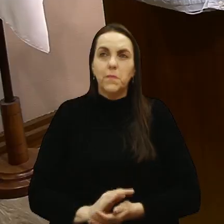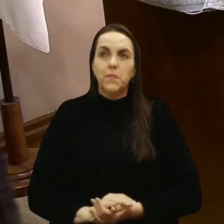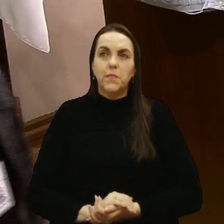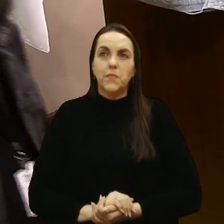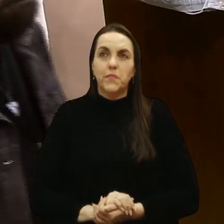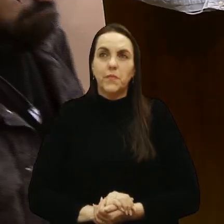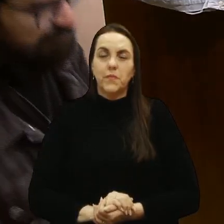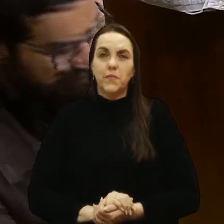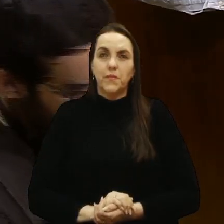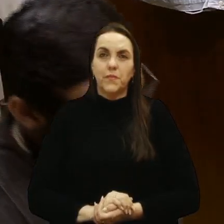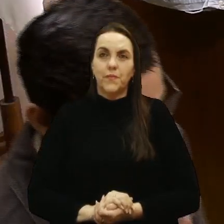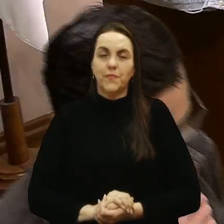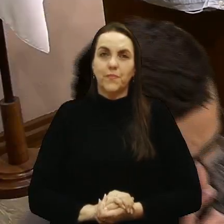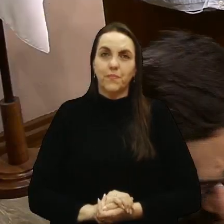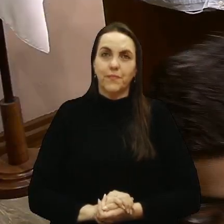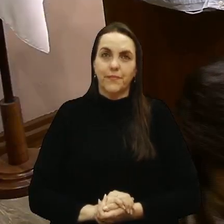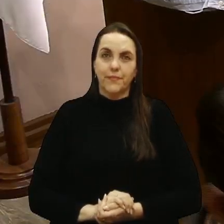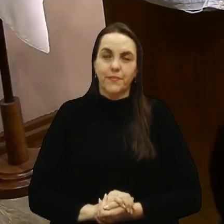Isso.